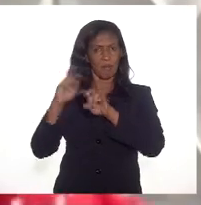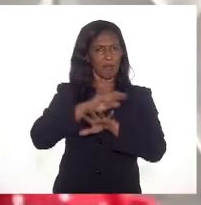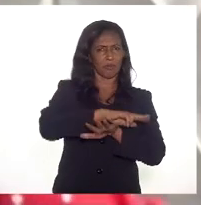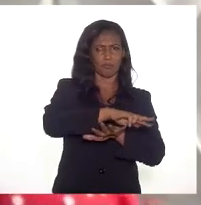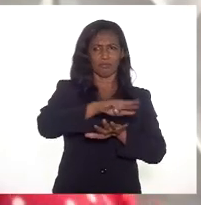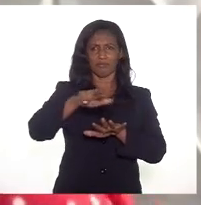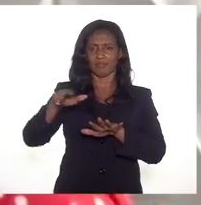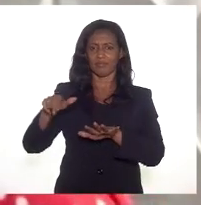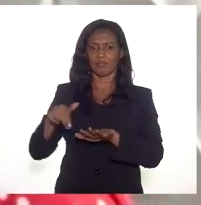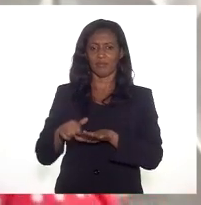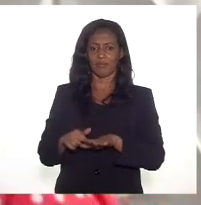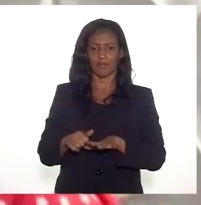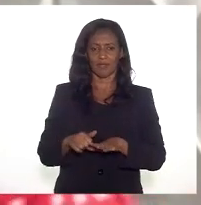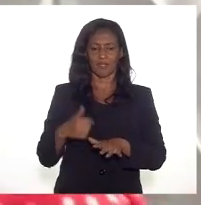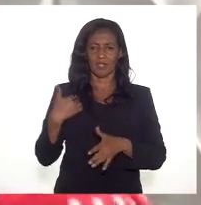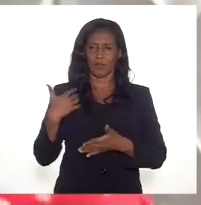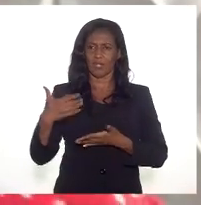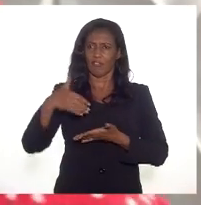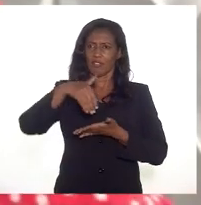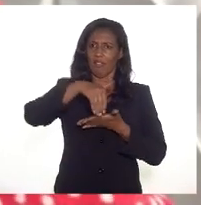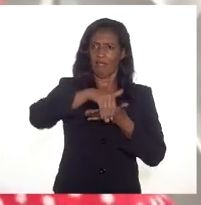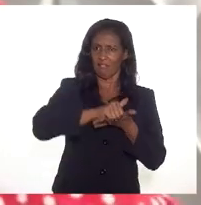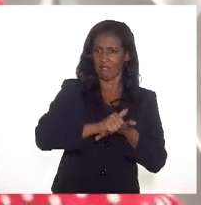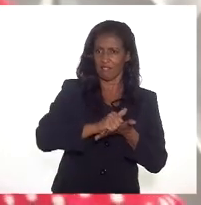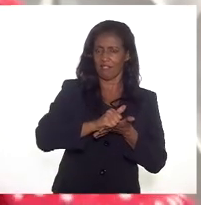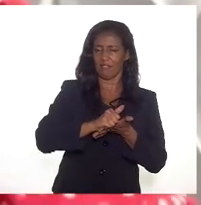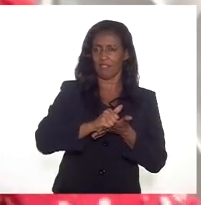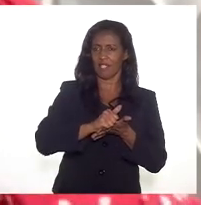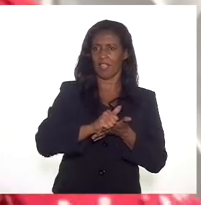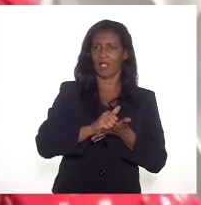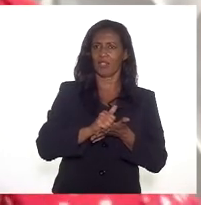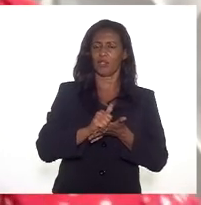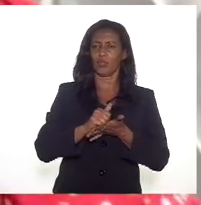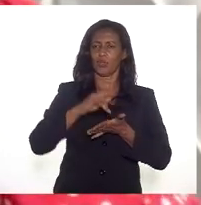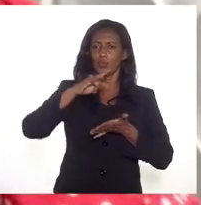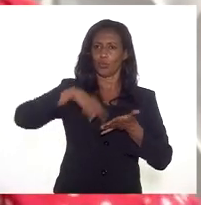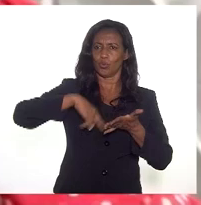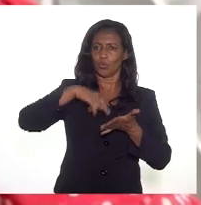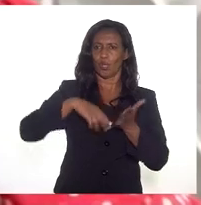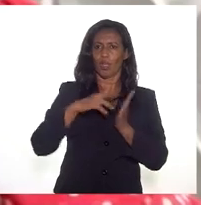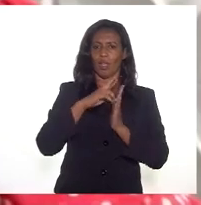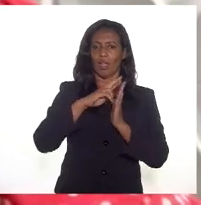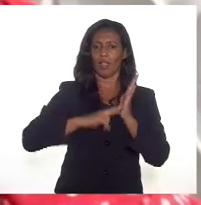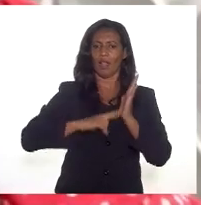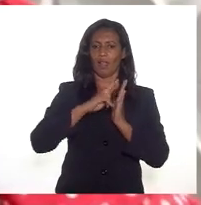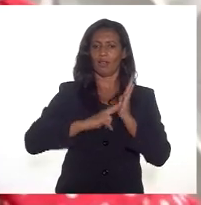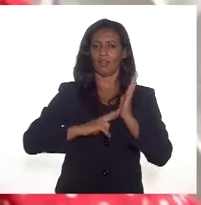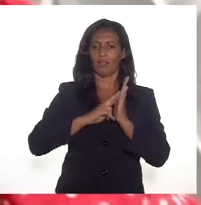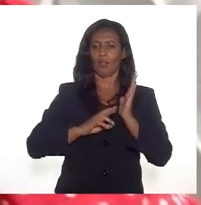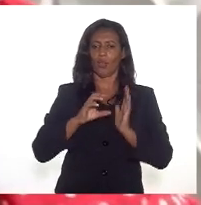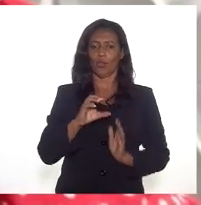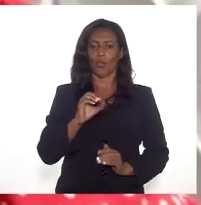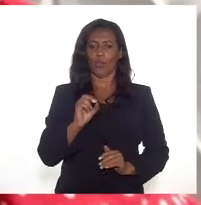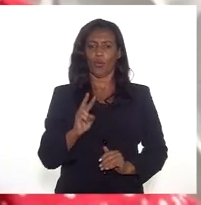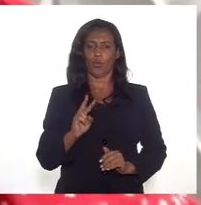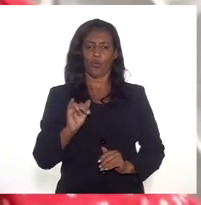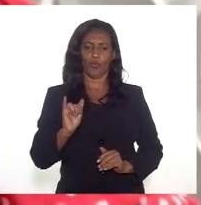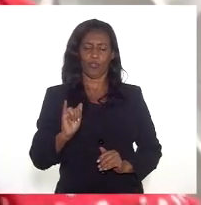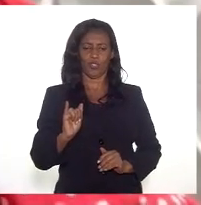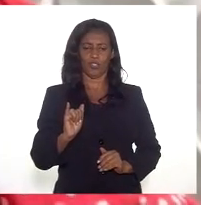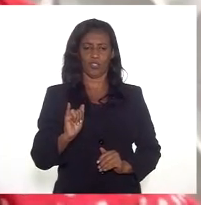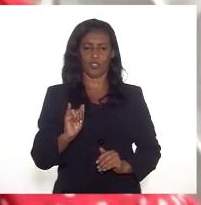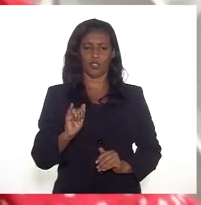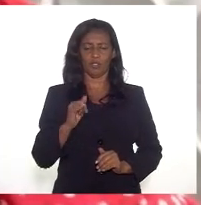permita sugerir que seja anexado a esses documentos o relatório da Comissão Covid. Vejo aqui